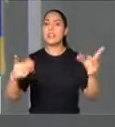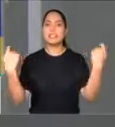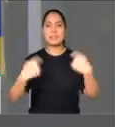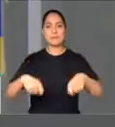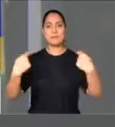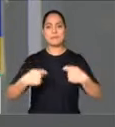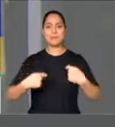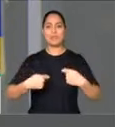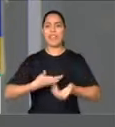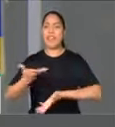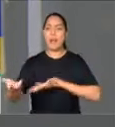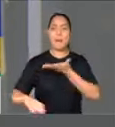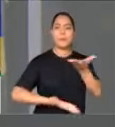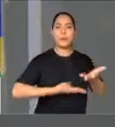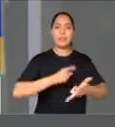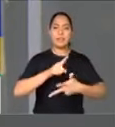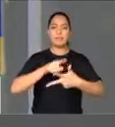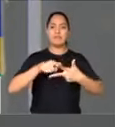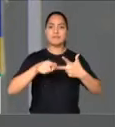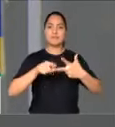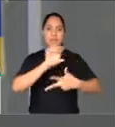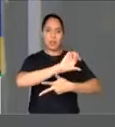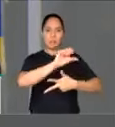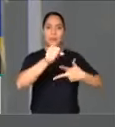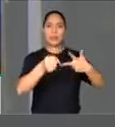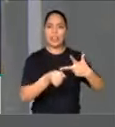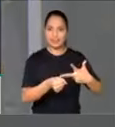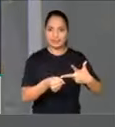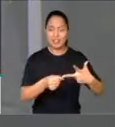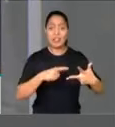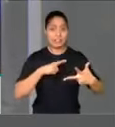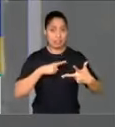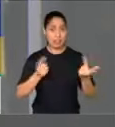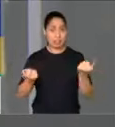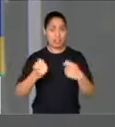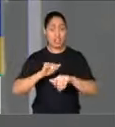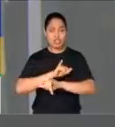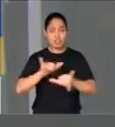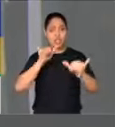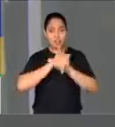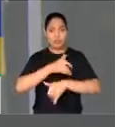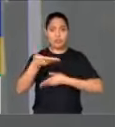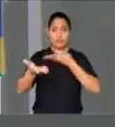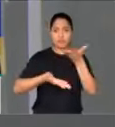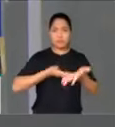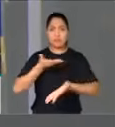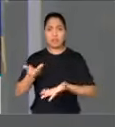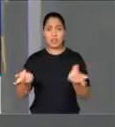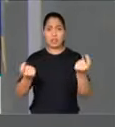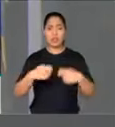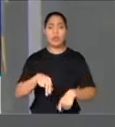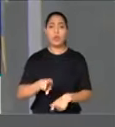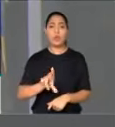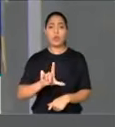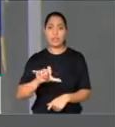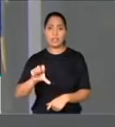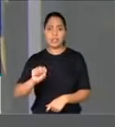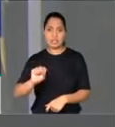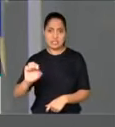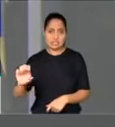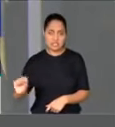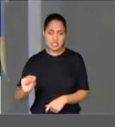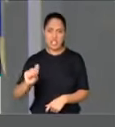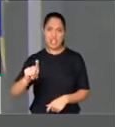haja harmonia entre os três poderes. Como já dizia também o nosso patrono e da cidadania, Ulisses Guimarães.